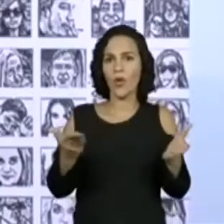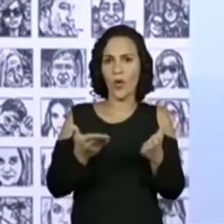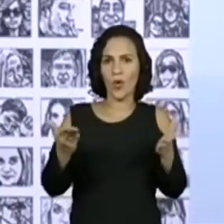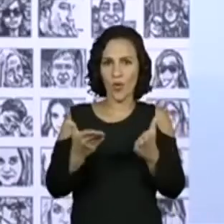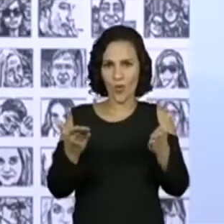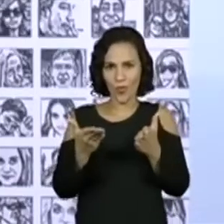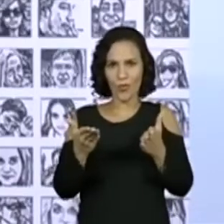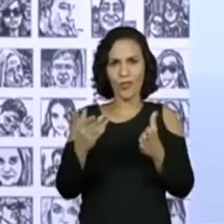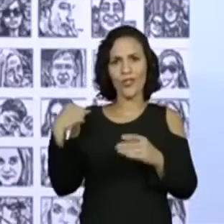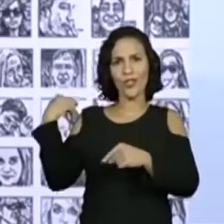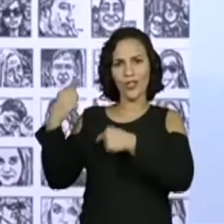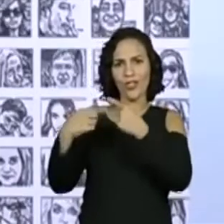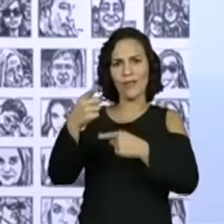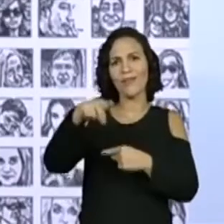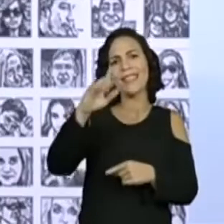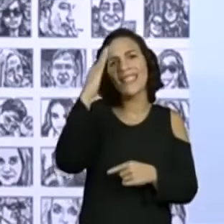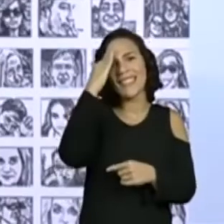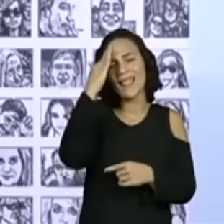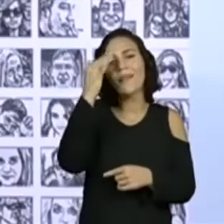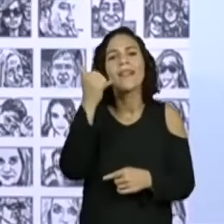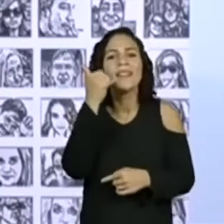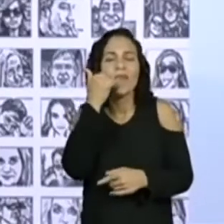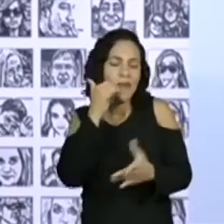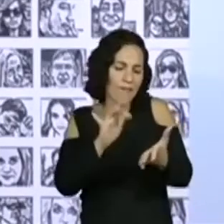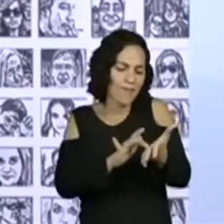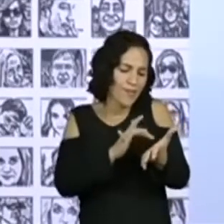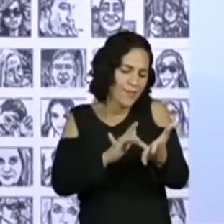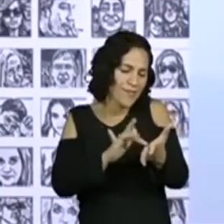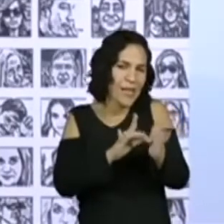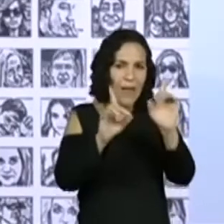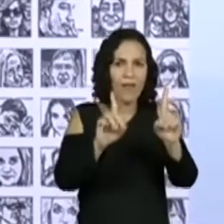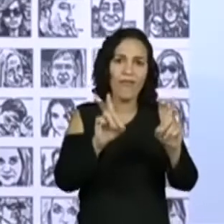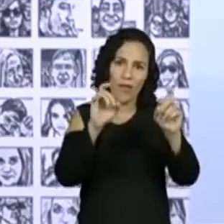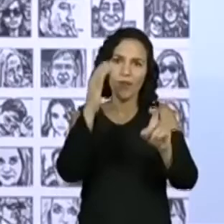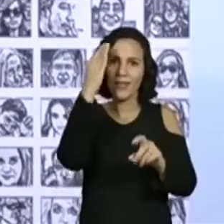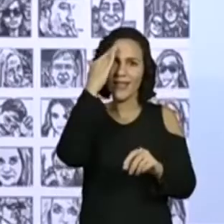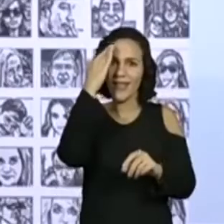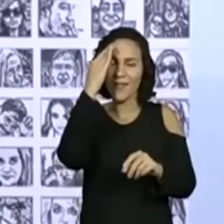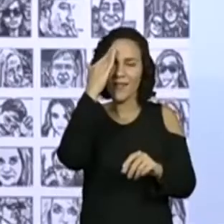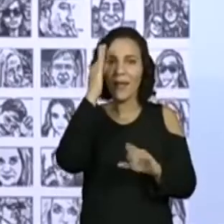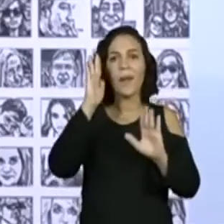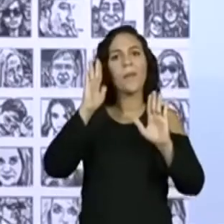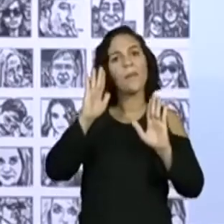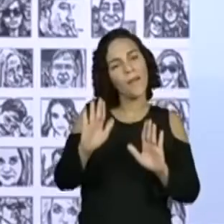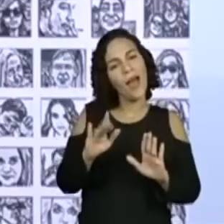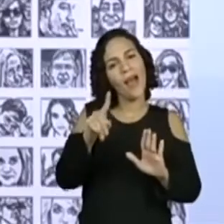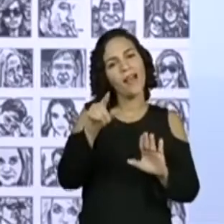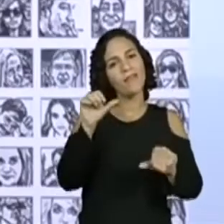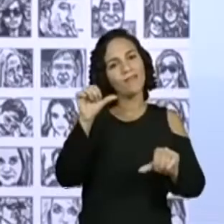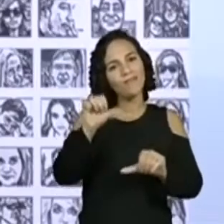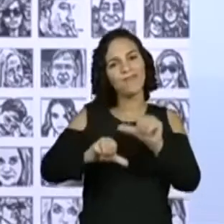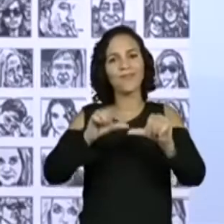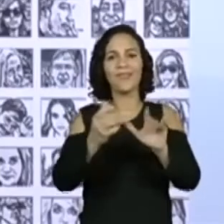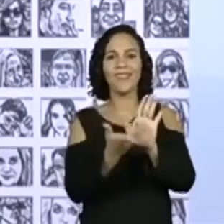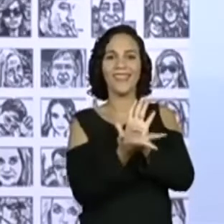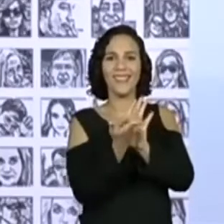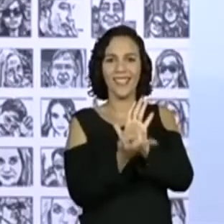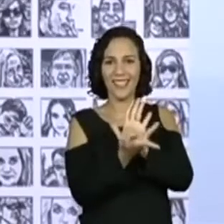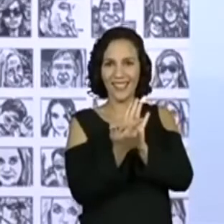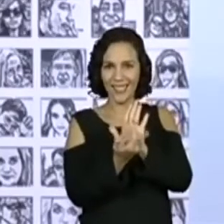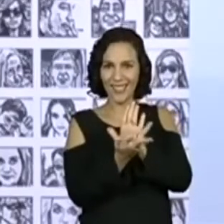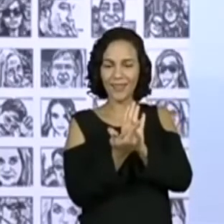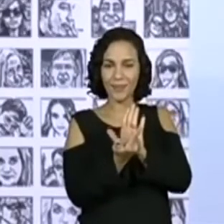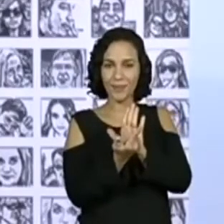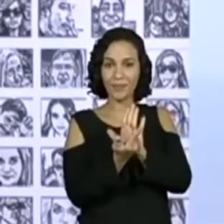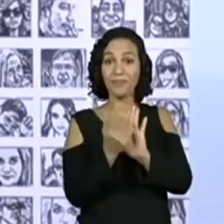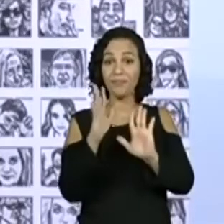muito em fotografia de celular, então às vezes sabe que isso aí era uma foto, mas já é que virou um desenho. Né? Mas